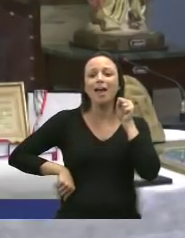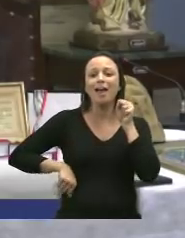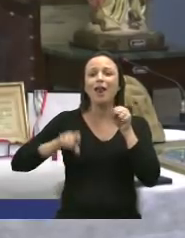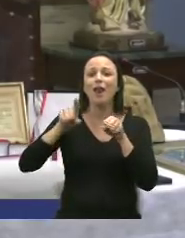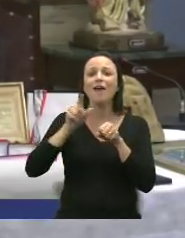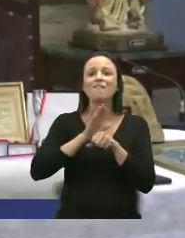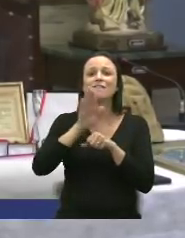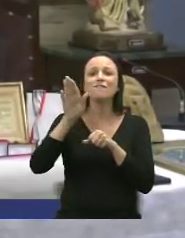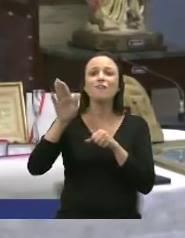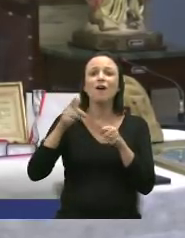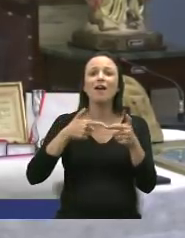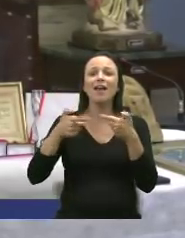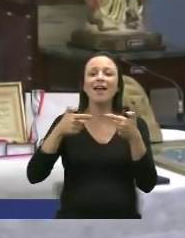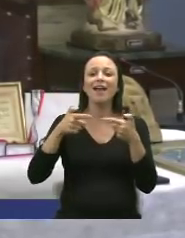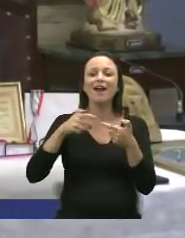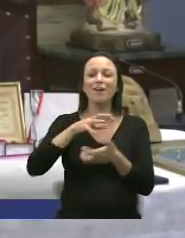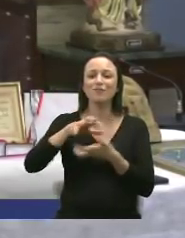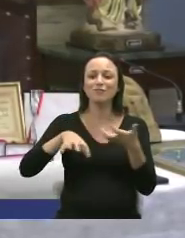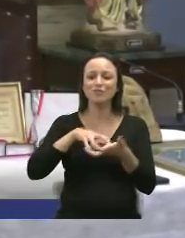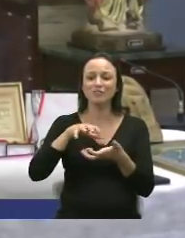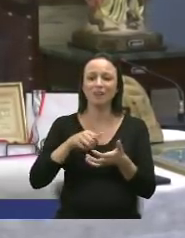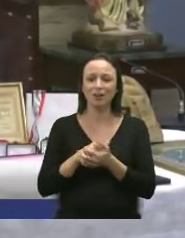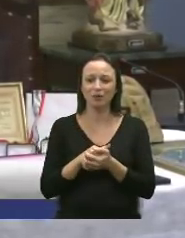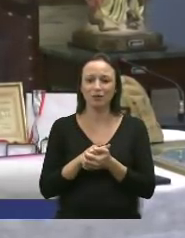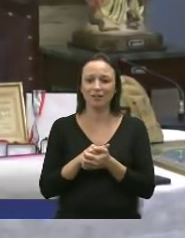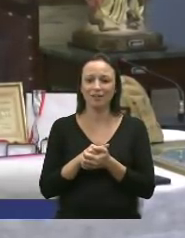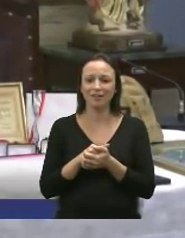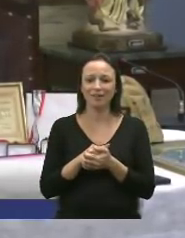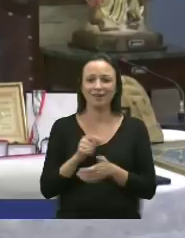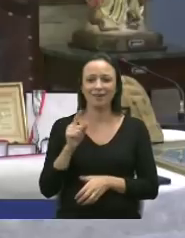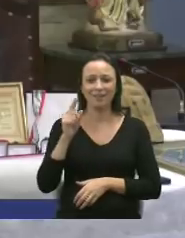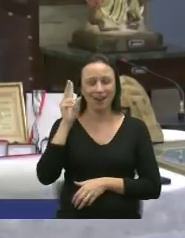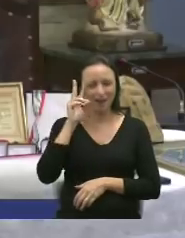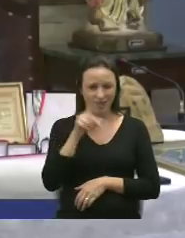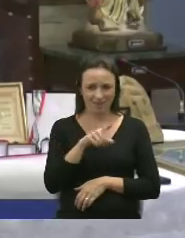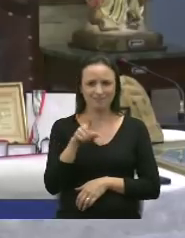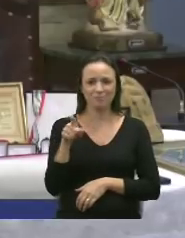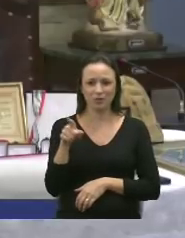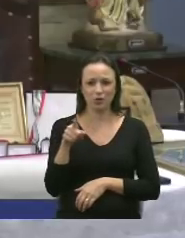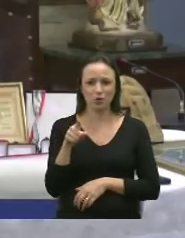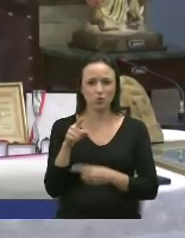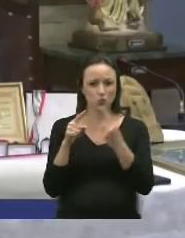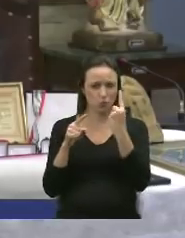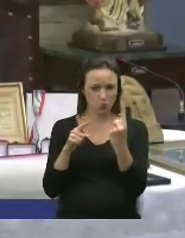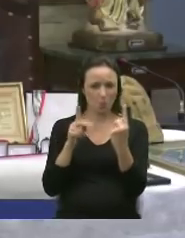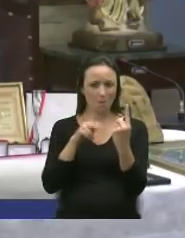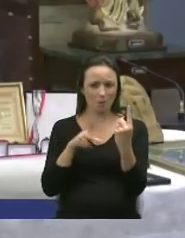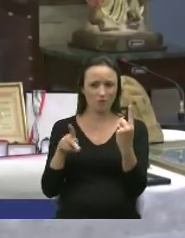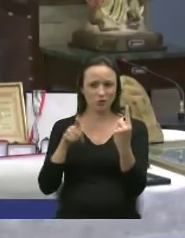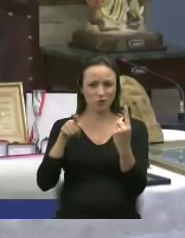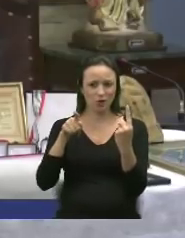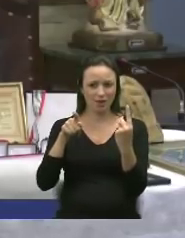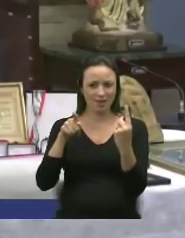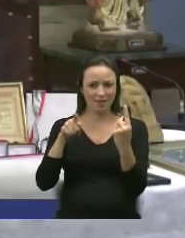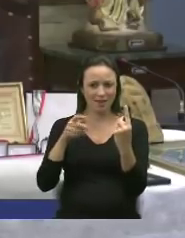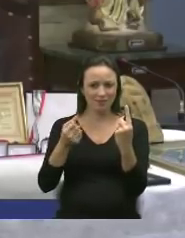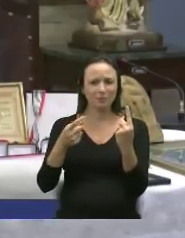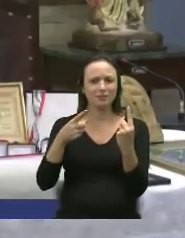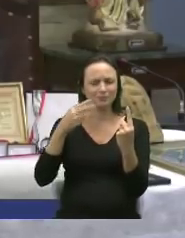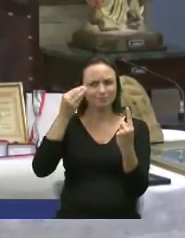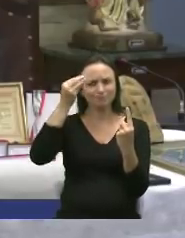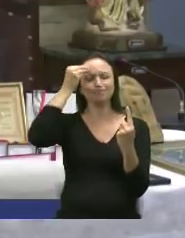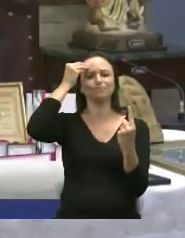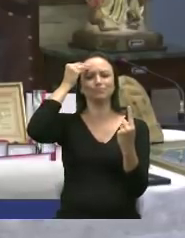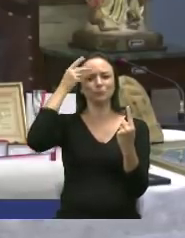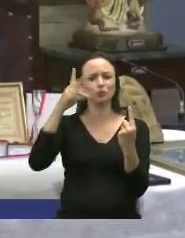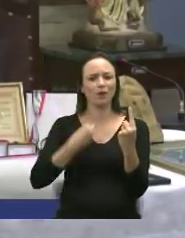Todo mundo aqui se lembra, todo mundo, de pelo menos um professor ou professora que marcou na vida. Não?